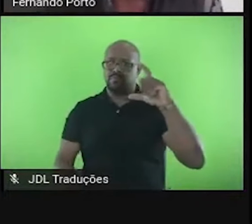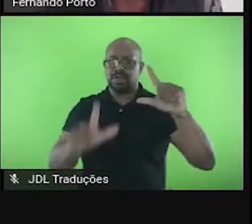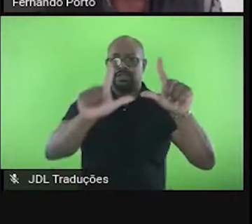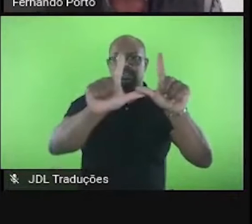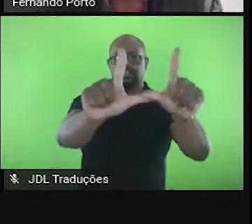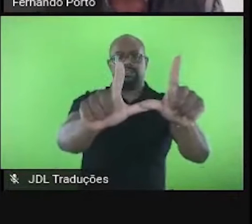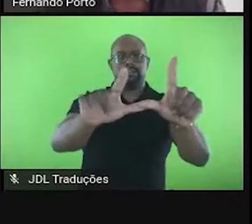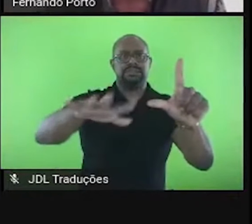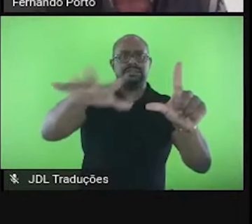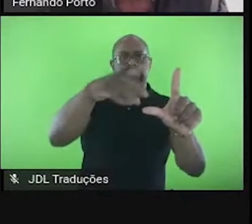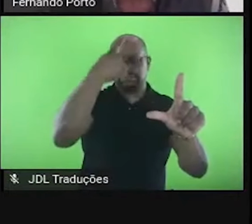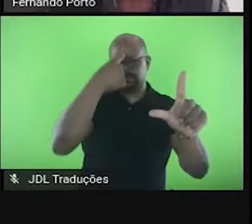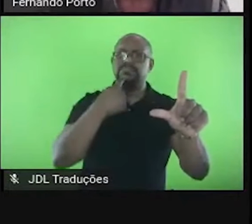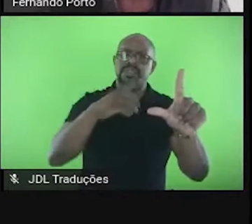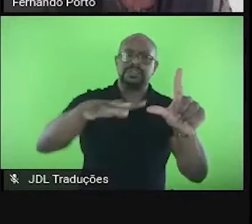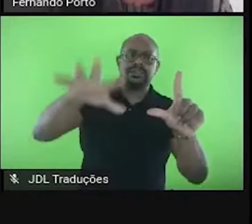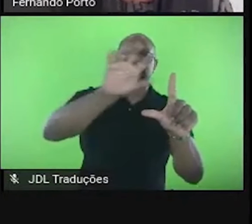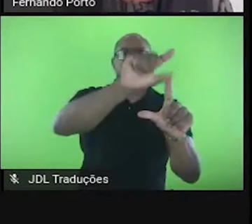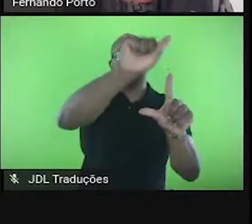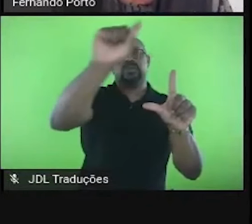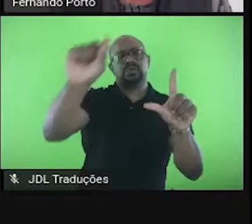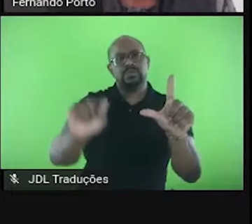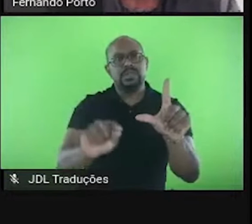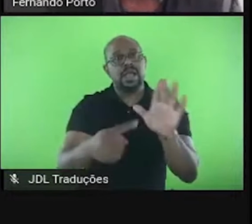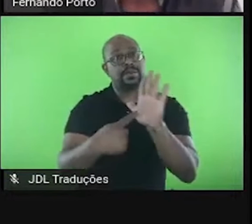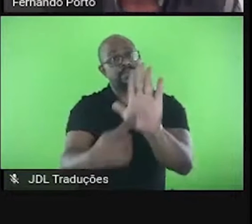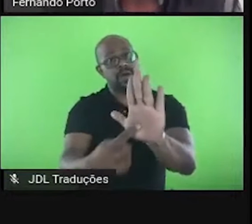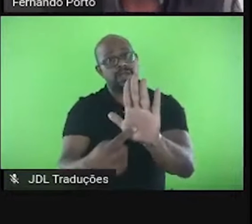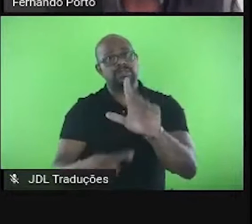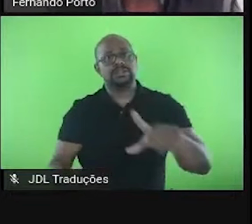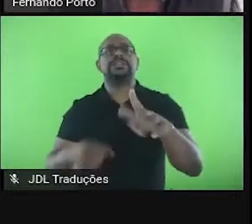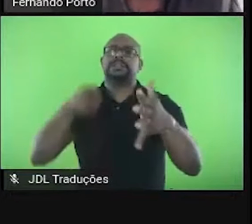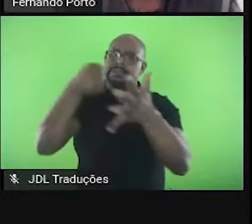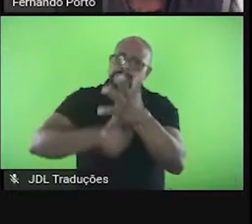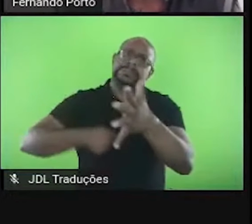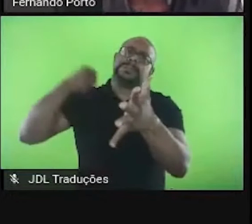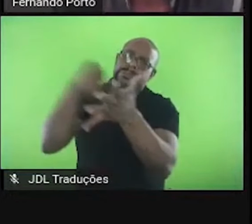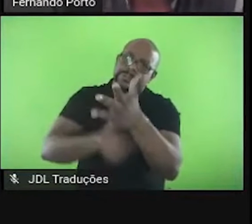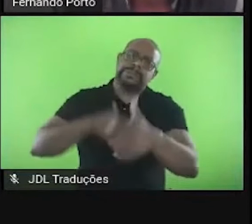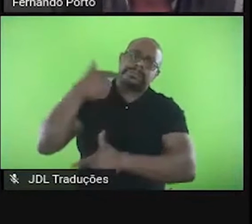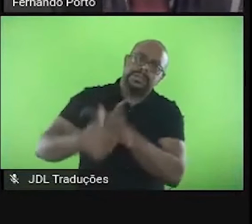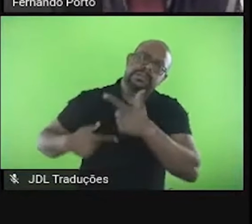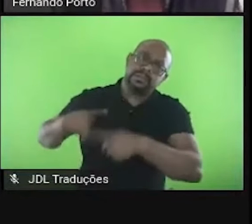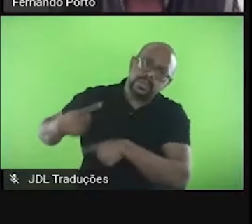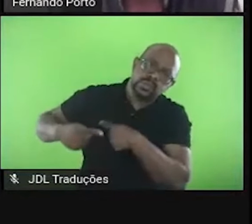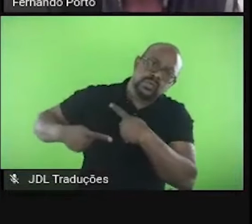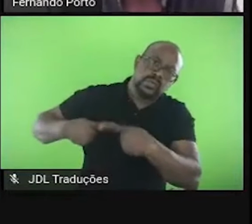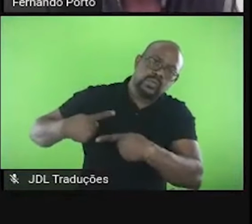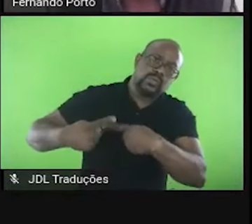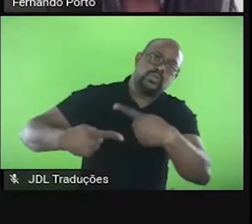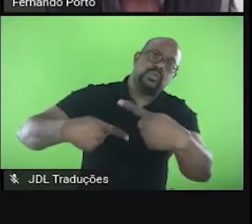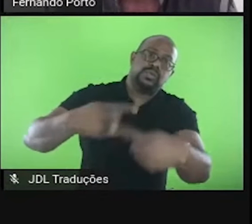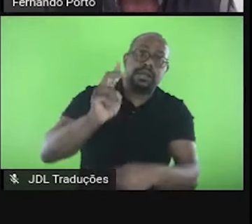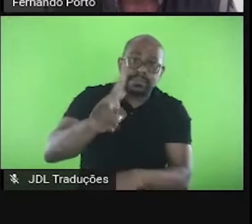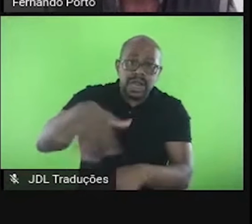paisagens bastante conhecidas da cidade, Maurício nos mostra a luta de gerações e gerações, da sua própria